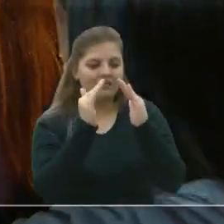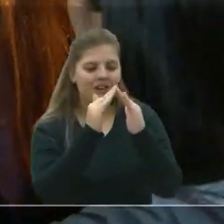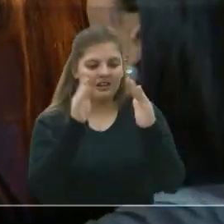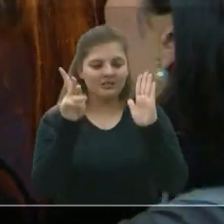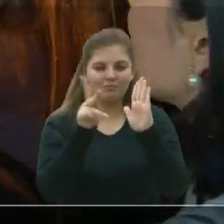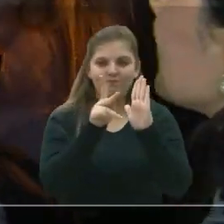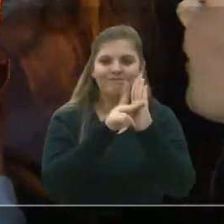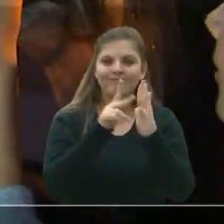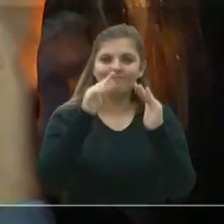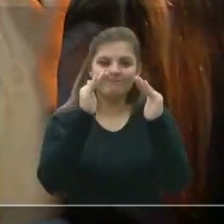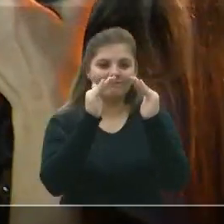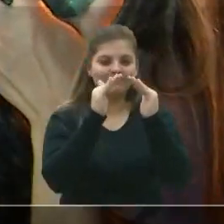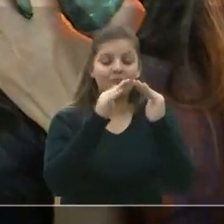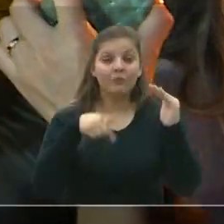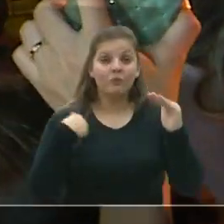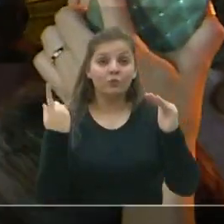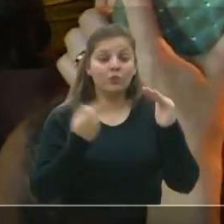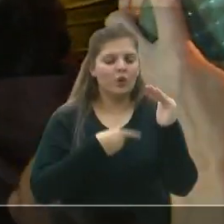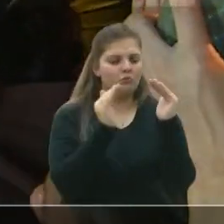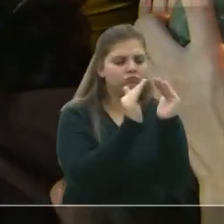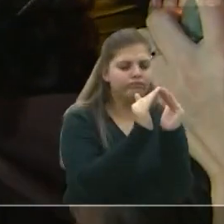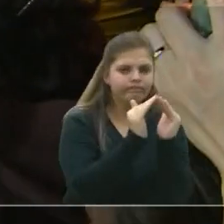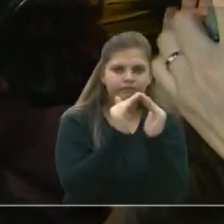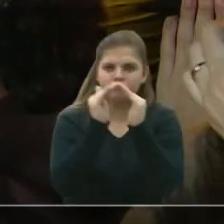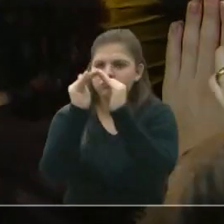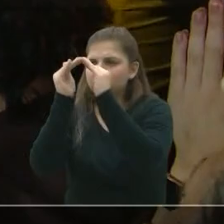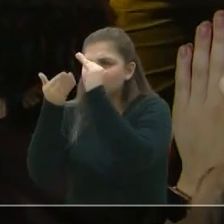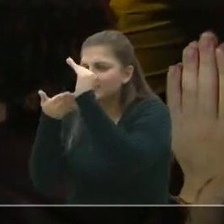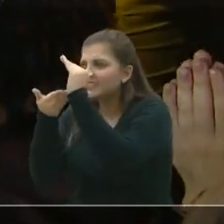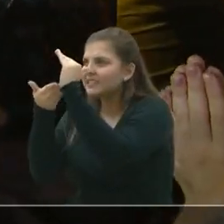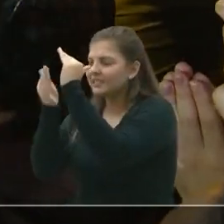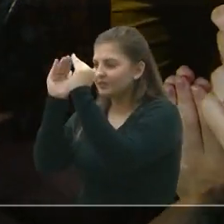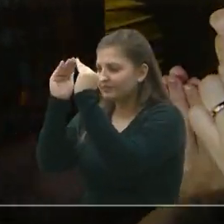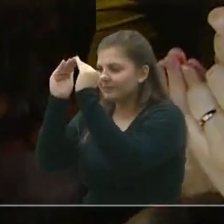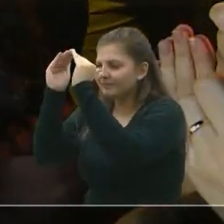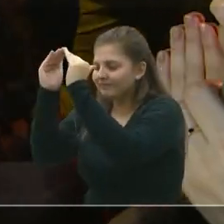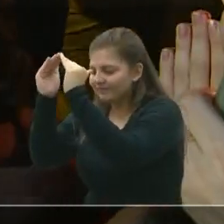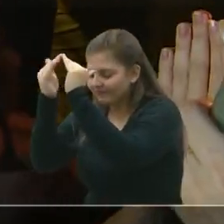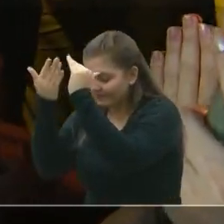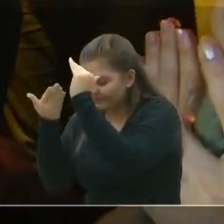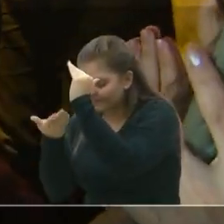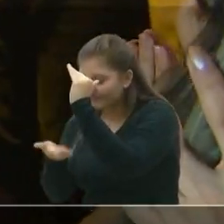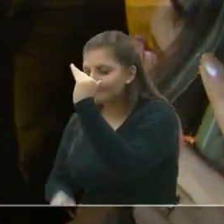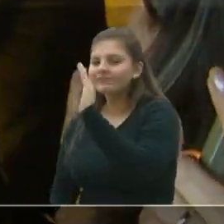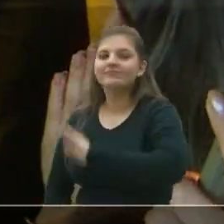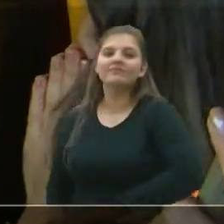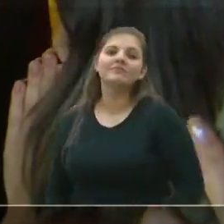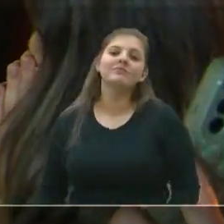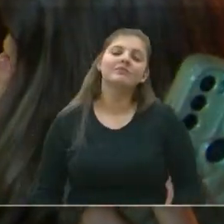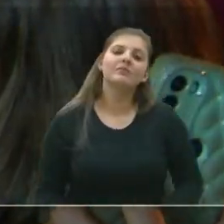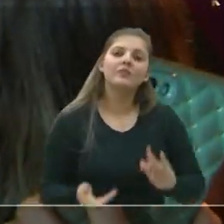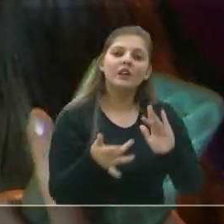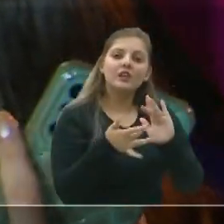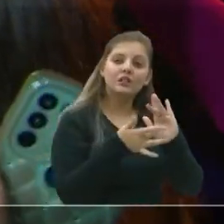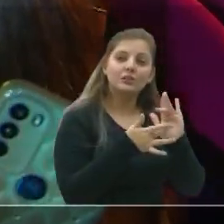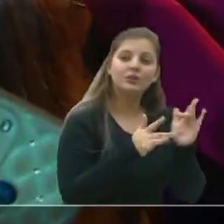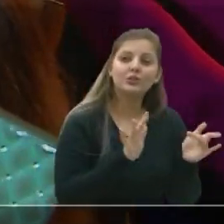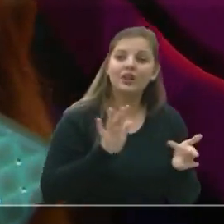sua casa, nós deixamos ela pra você. Pra